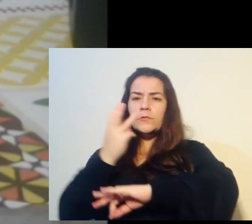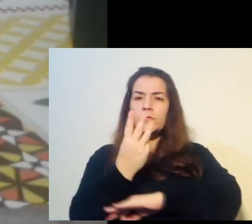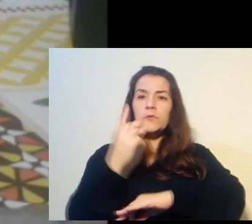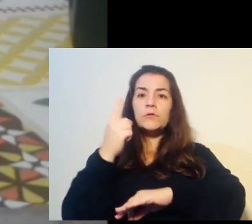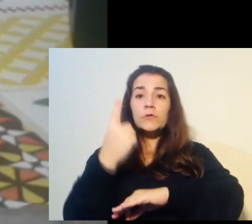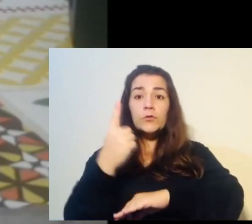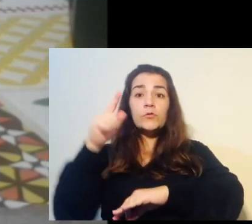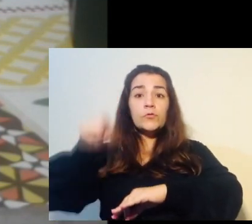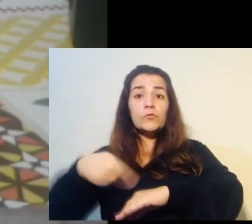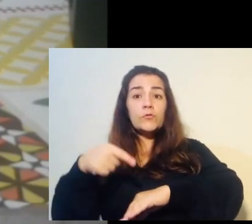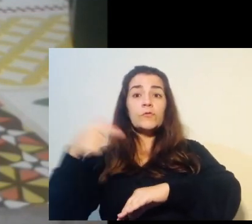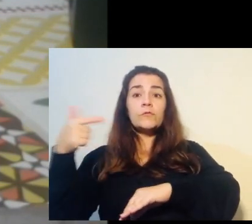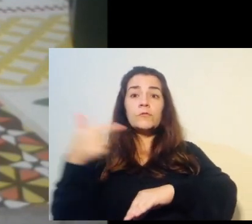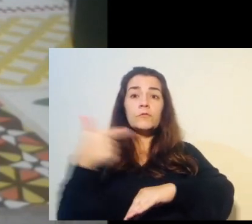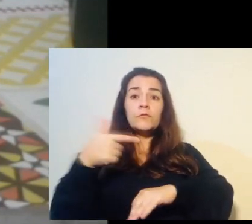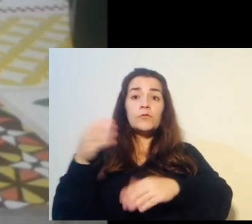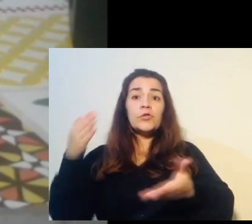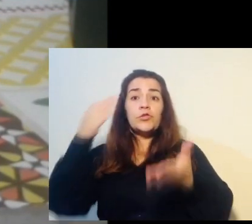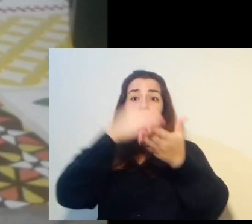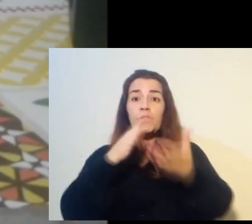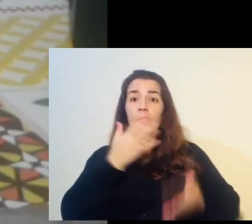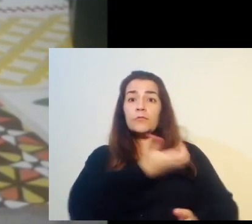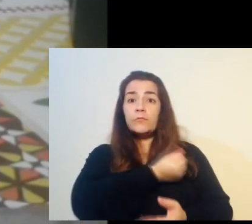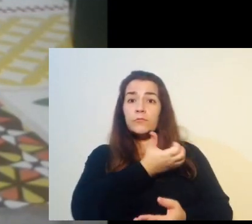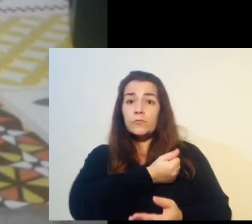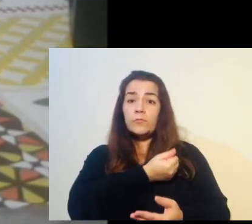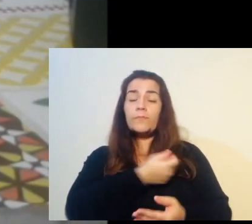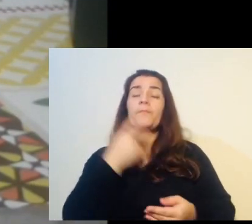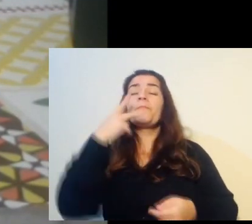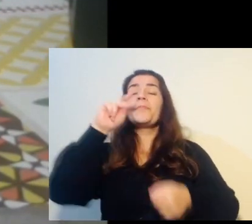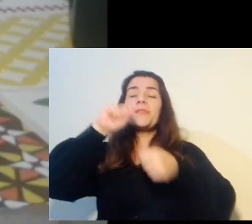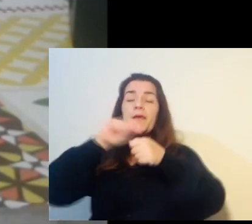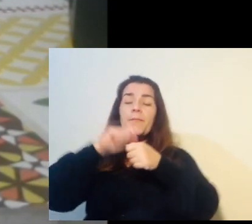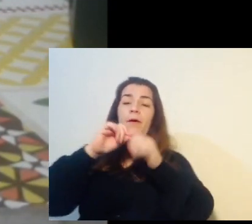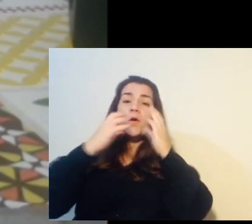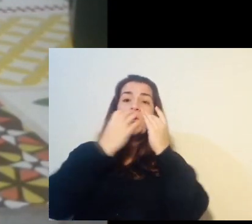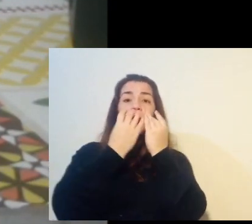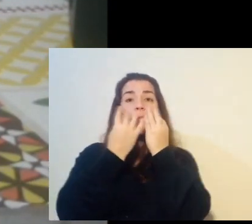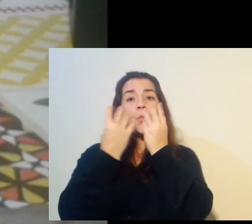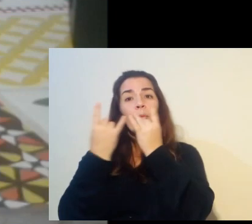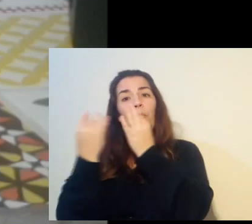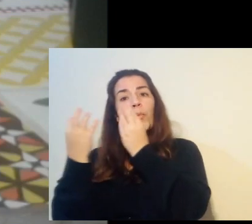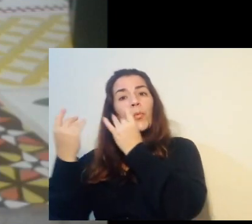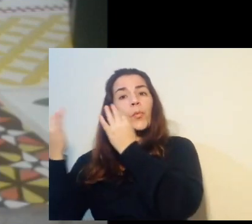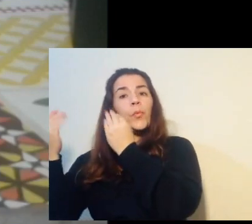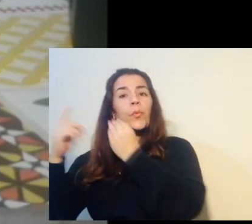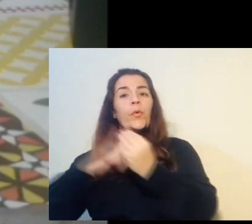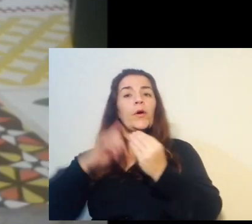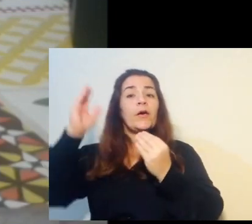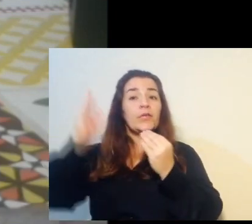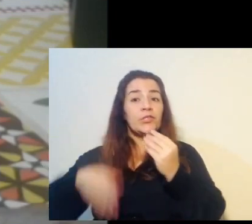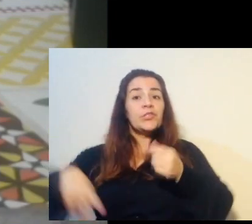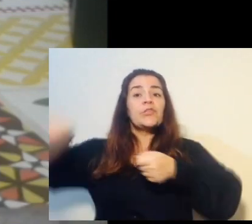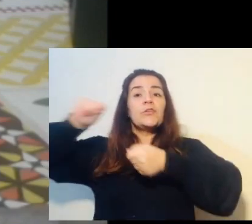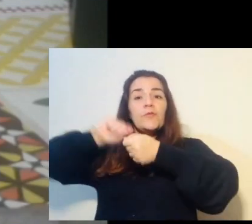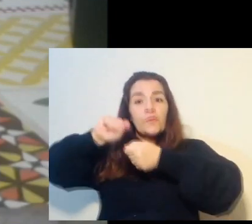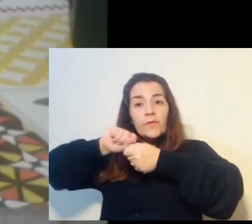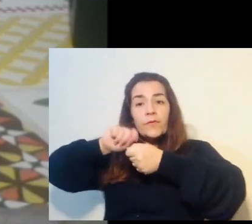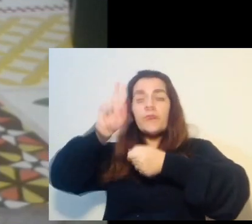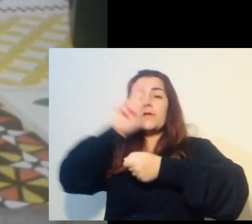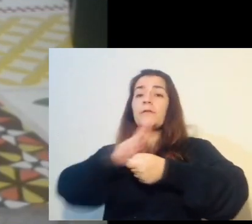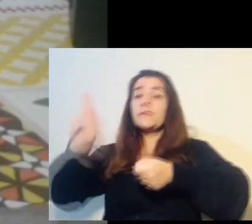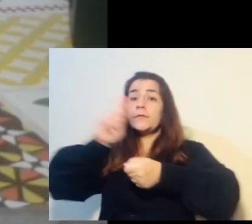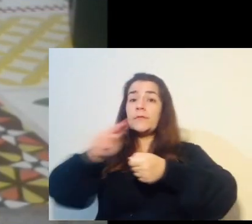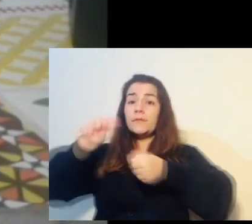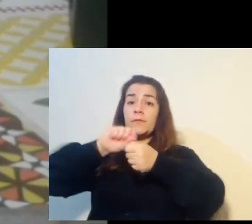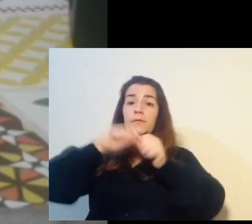100%, que é o 31,2%. E aí a gente vai chegar nos números. Para a minha flauta, eu tenho o cálculo já feito, né,